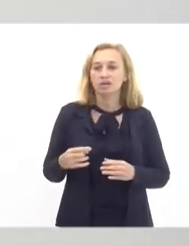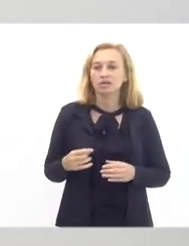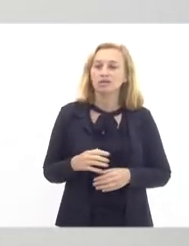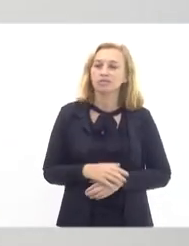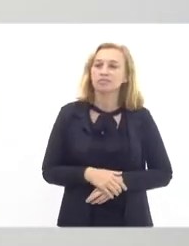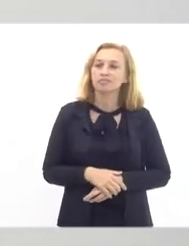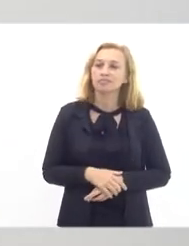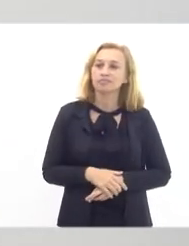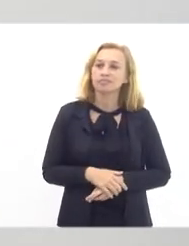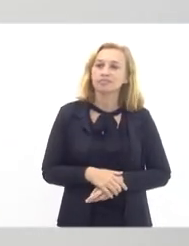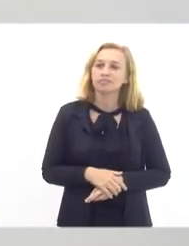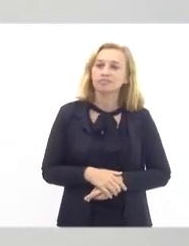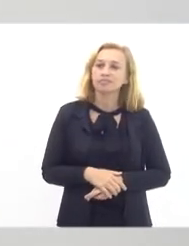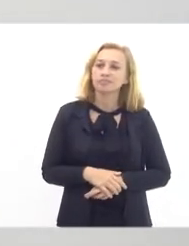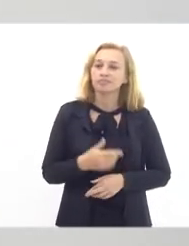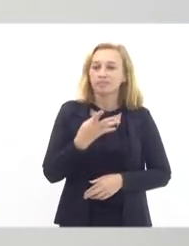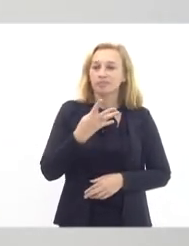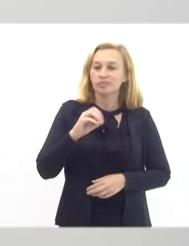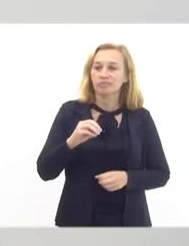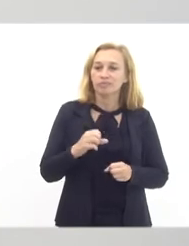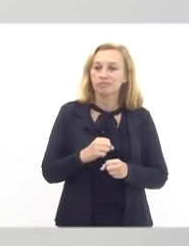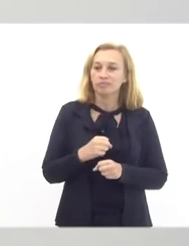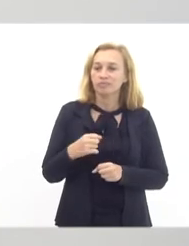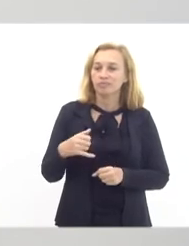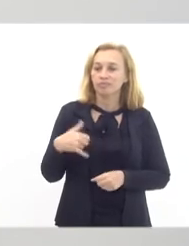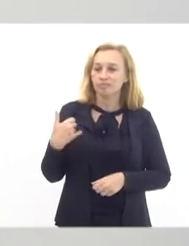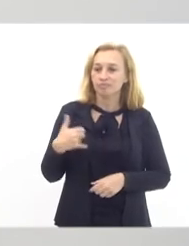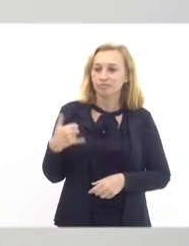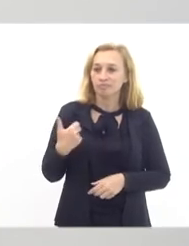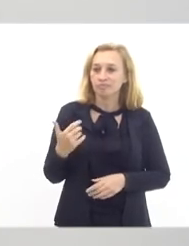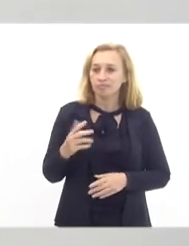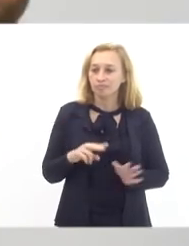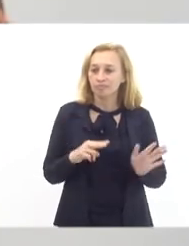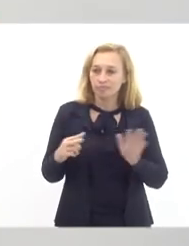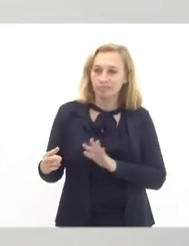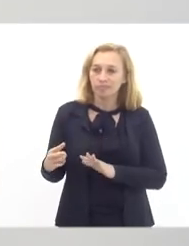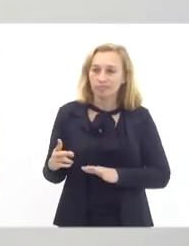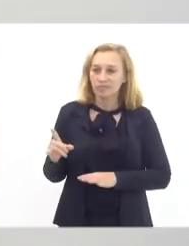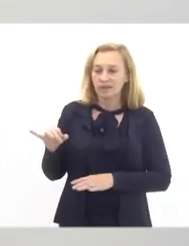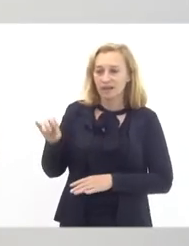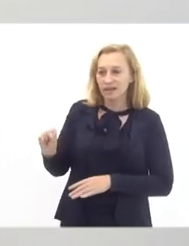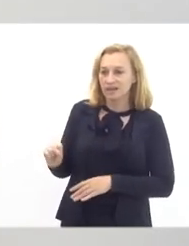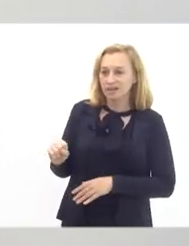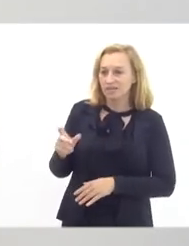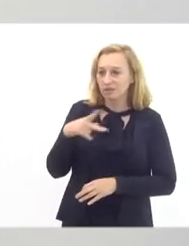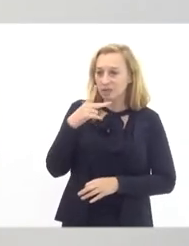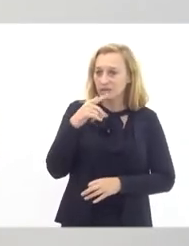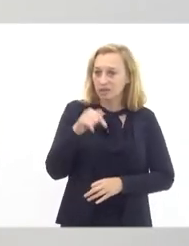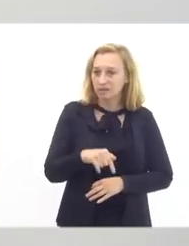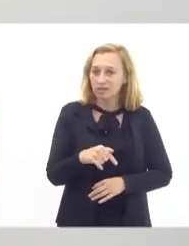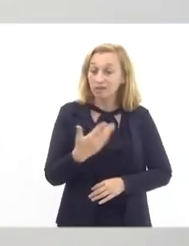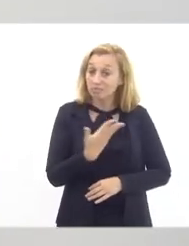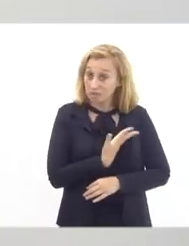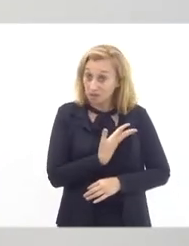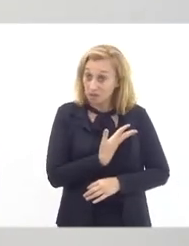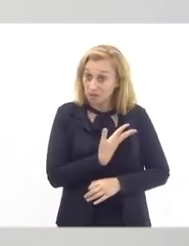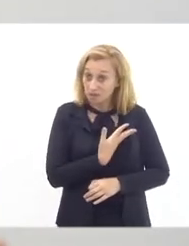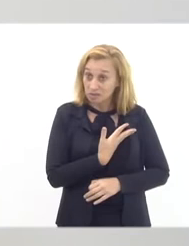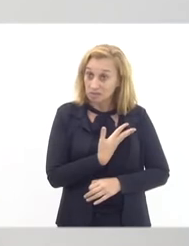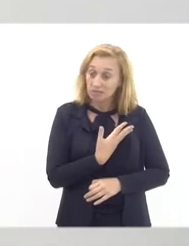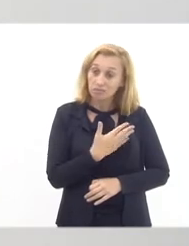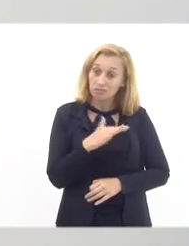Colubandê. Fiz 40 anos agora essa semana. E a Cleise citou aqui amigos que se